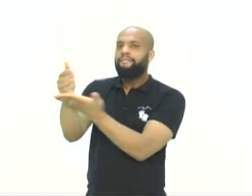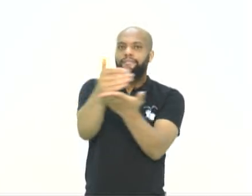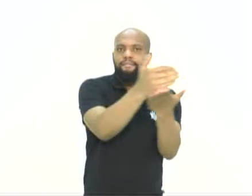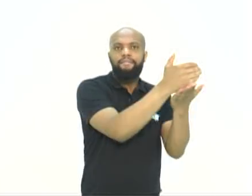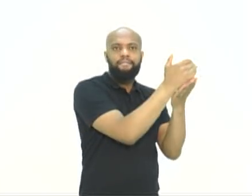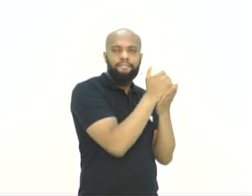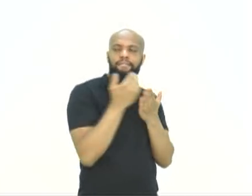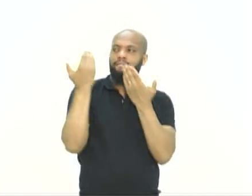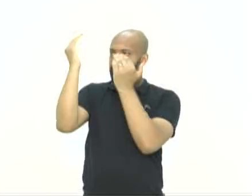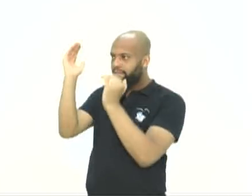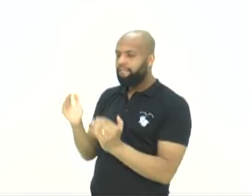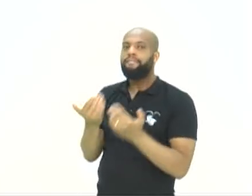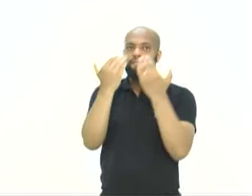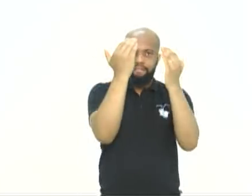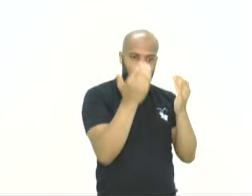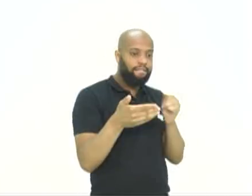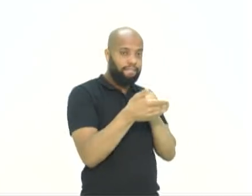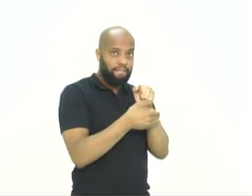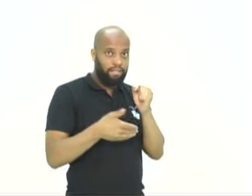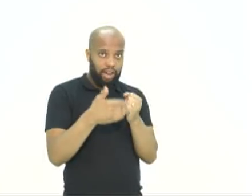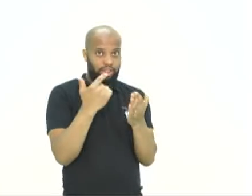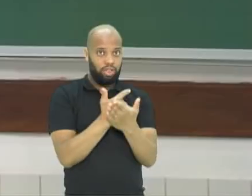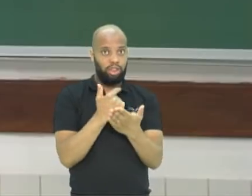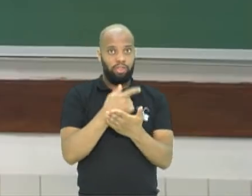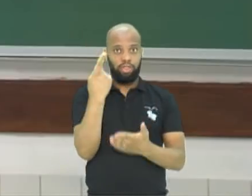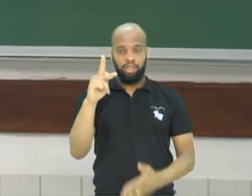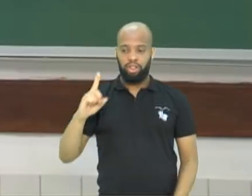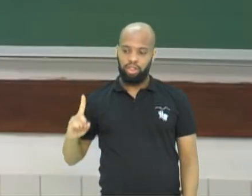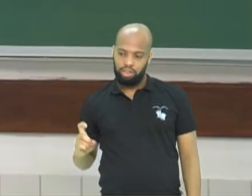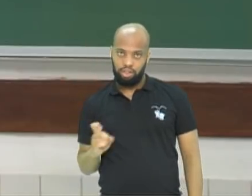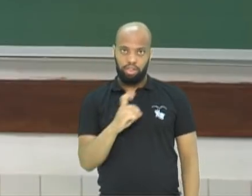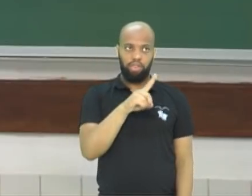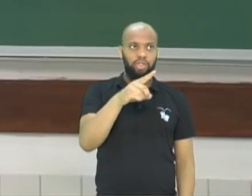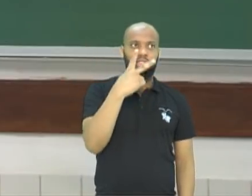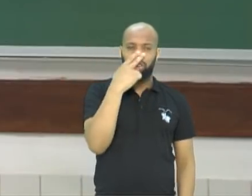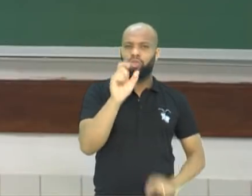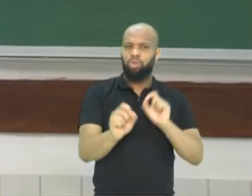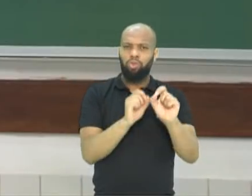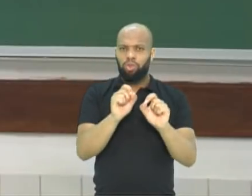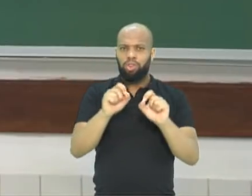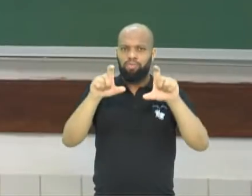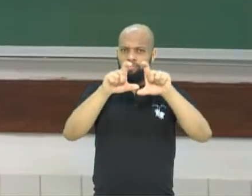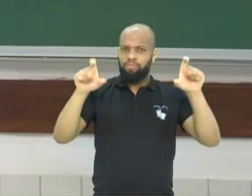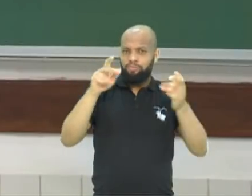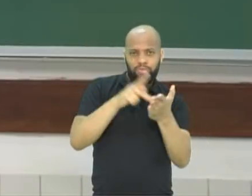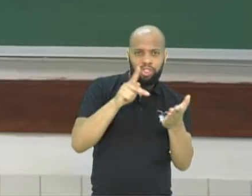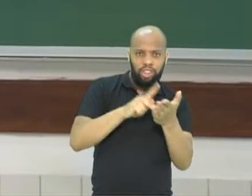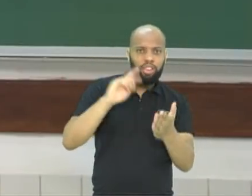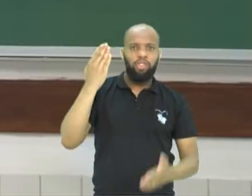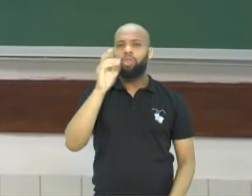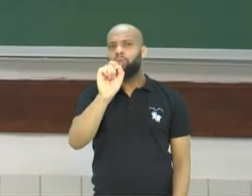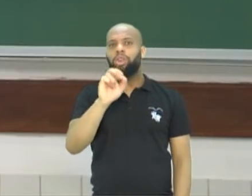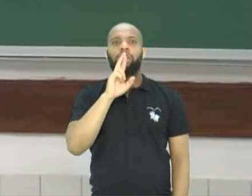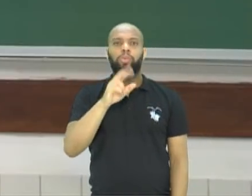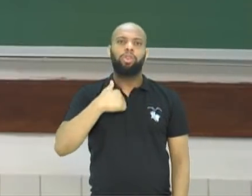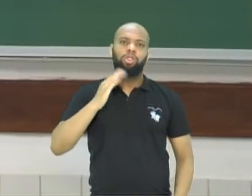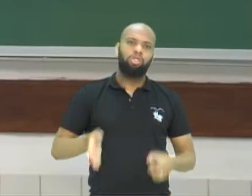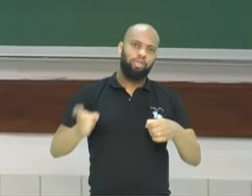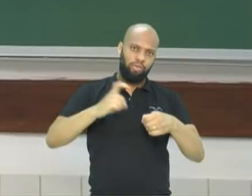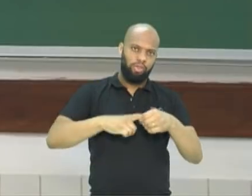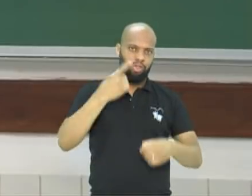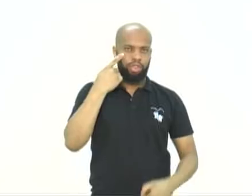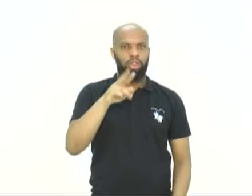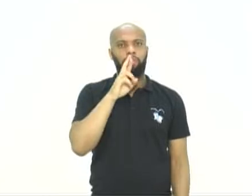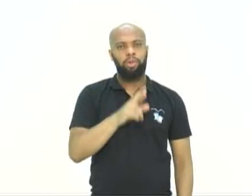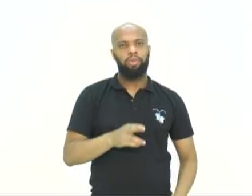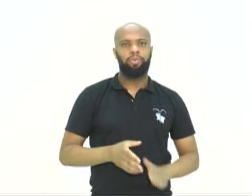as bases da sua obra evolucionista. O que vocês acham? Essa afirmação é verdadeira ou é falsa? Agora é com